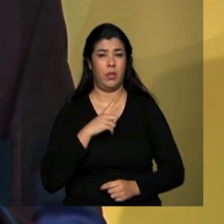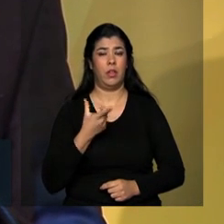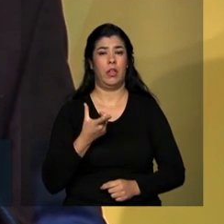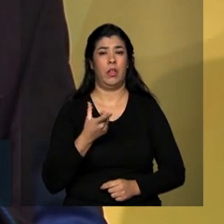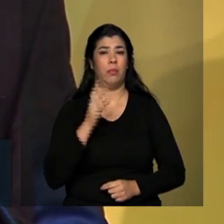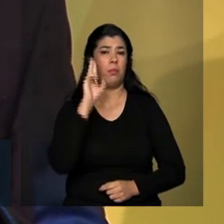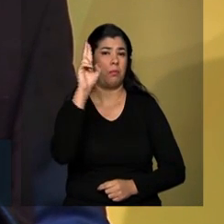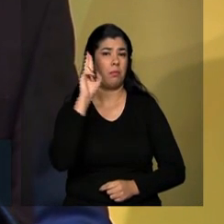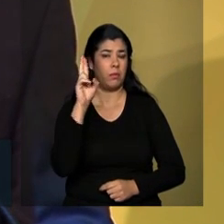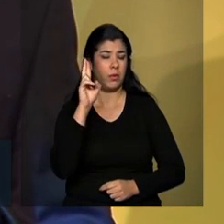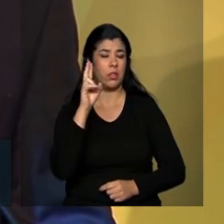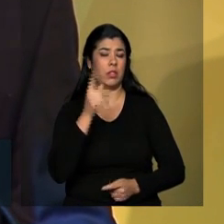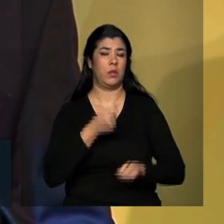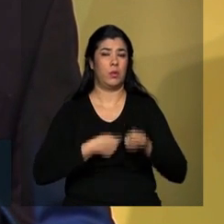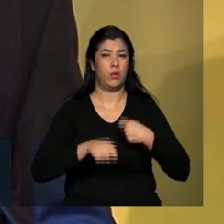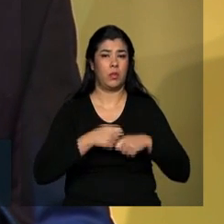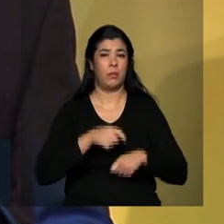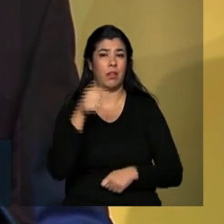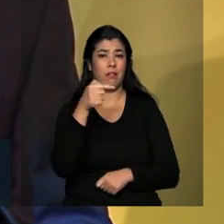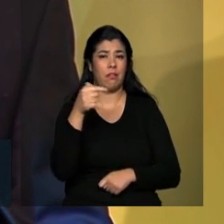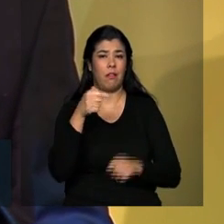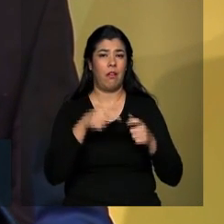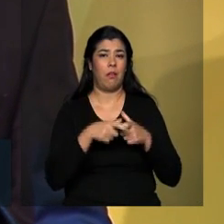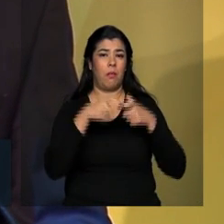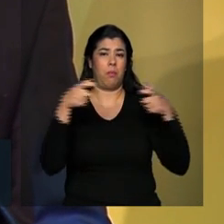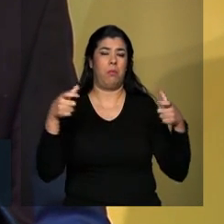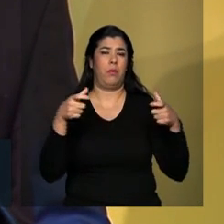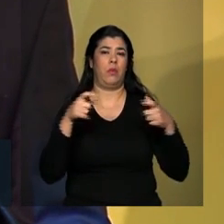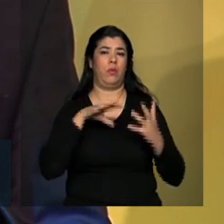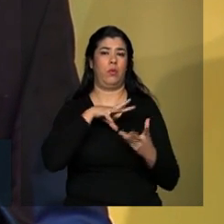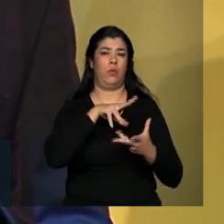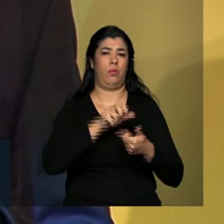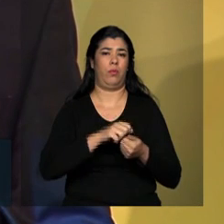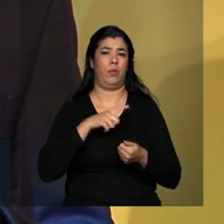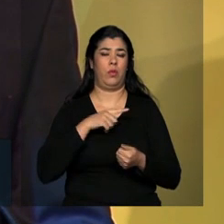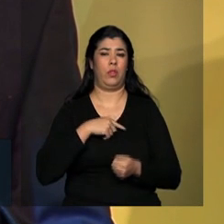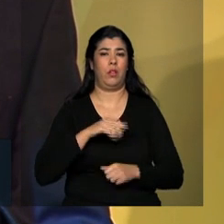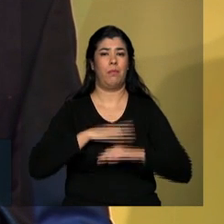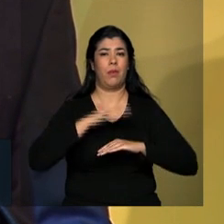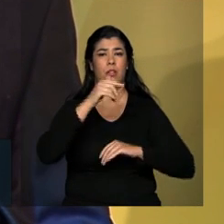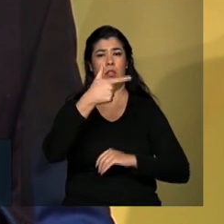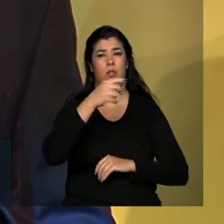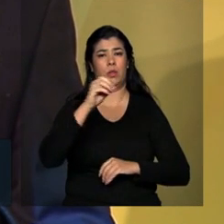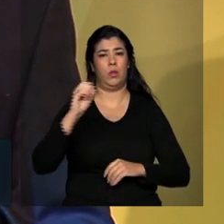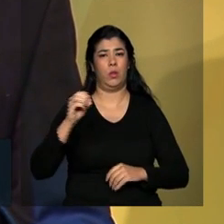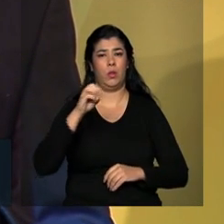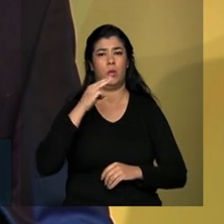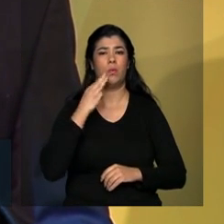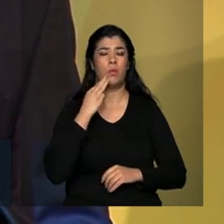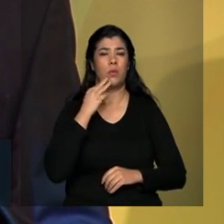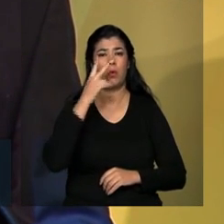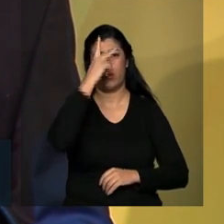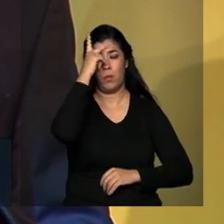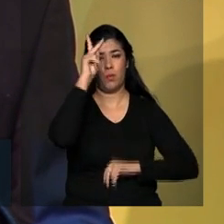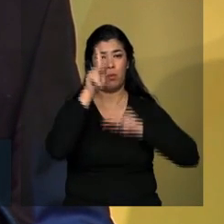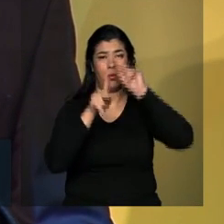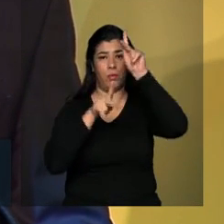economia de dimensões continentais, é a sétima maior do mundo, com 200 milhões de habitantes. O Brasil tem uma economia muito